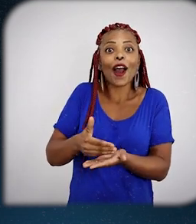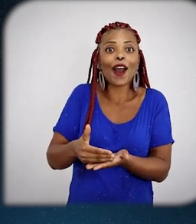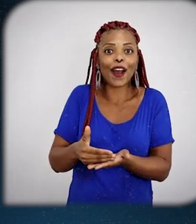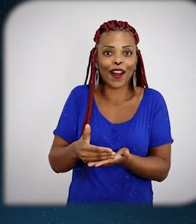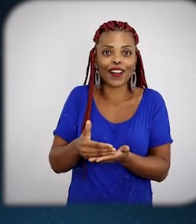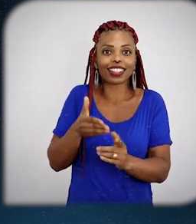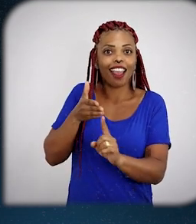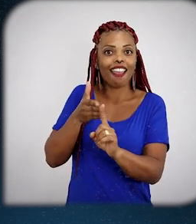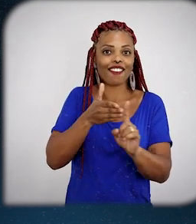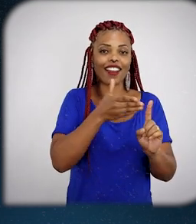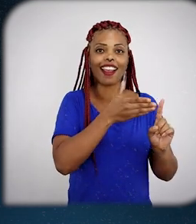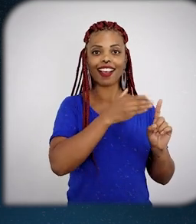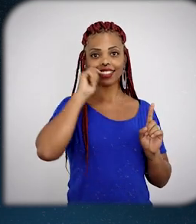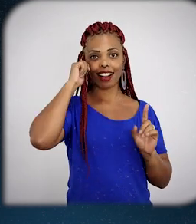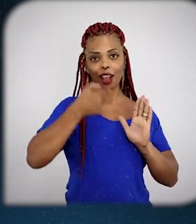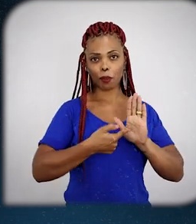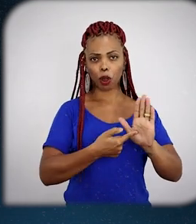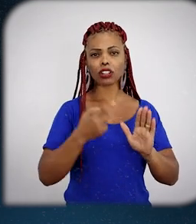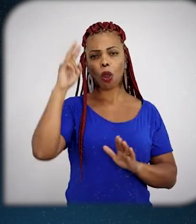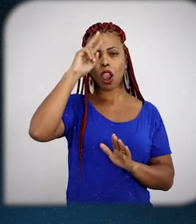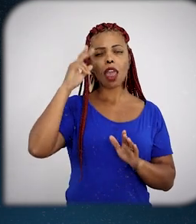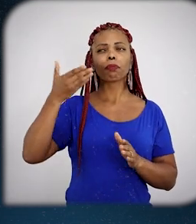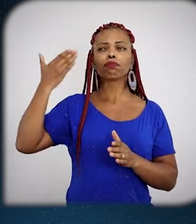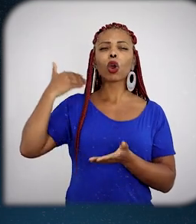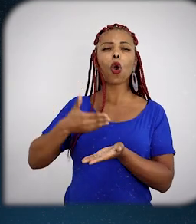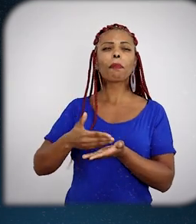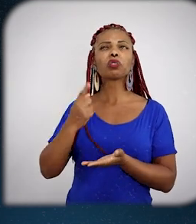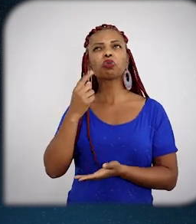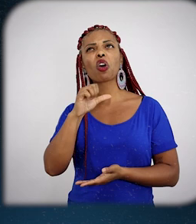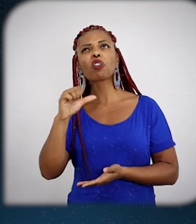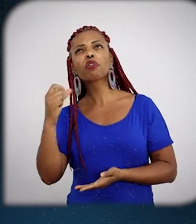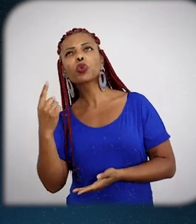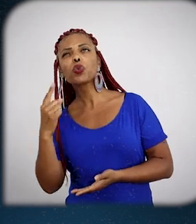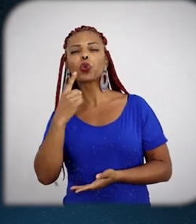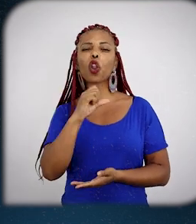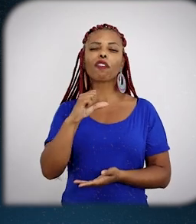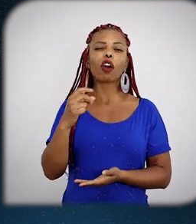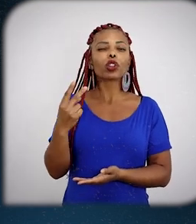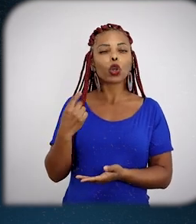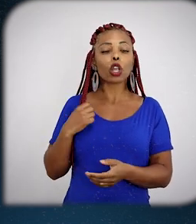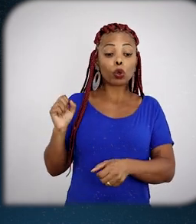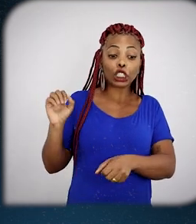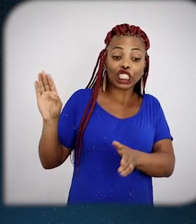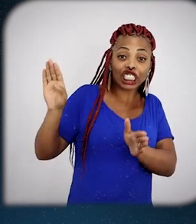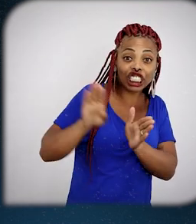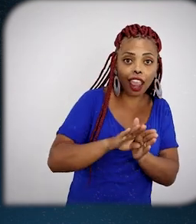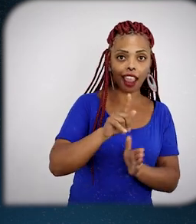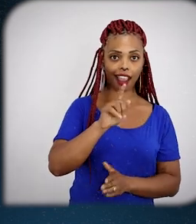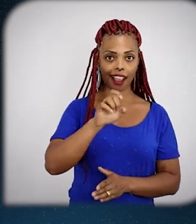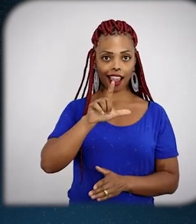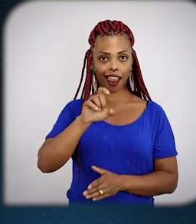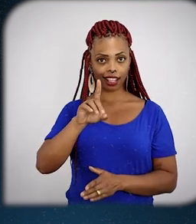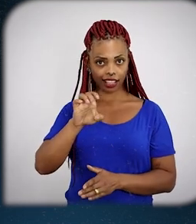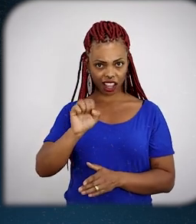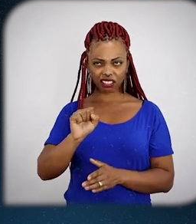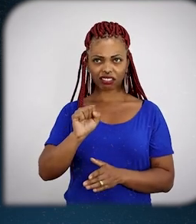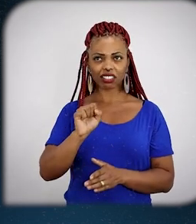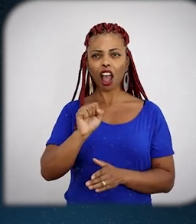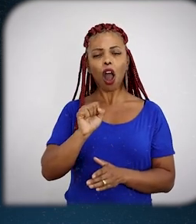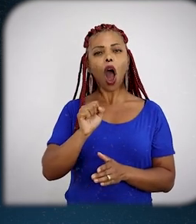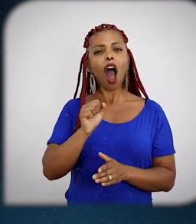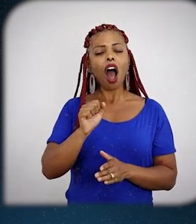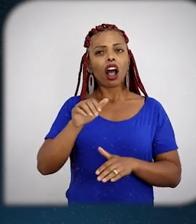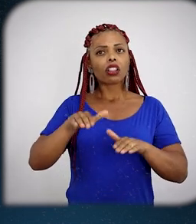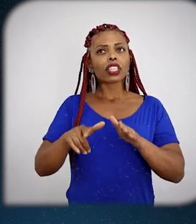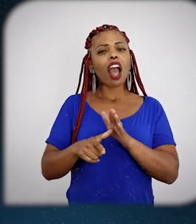que no iniciozinho, quando eu cheguei em Guelé 10, 91, 92, antes disso, na